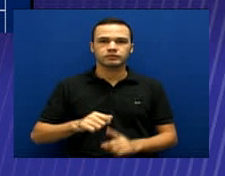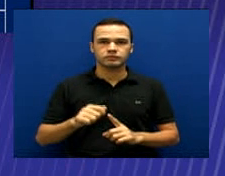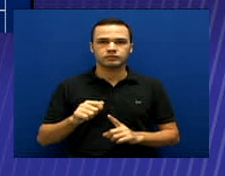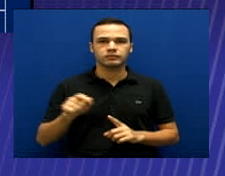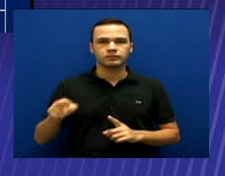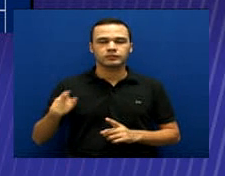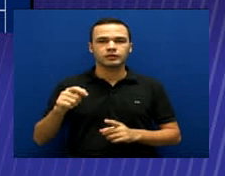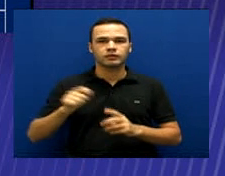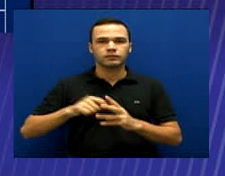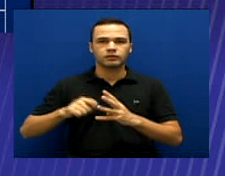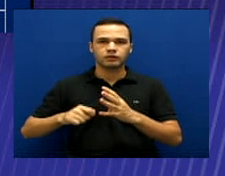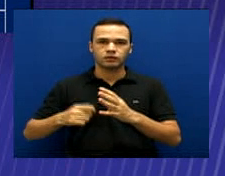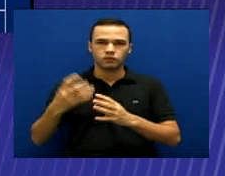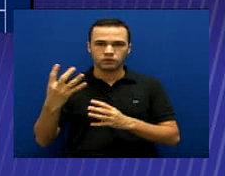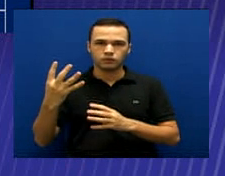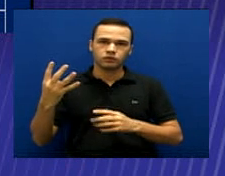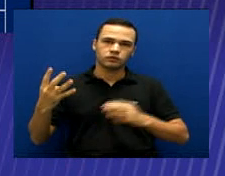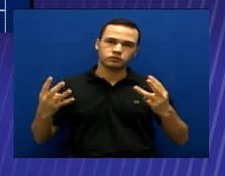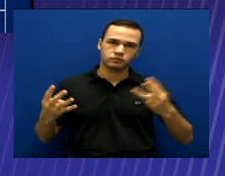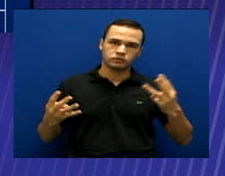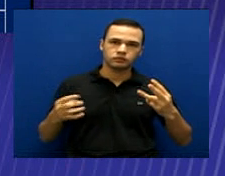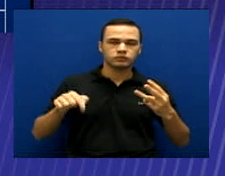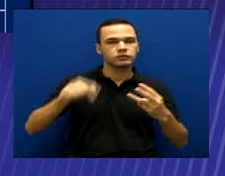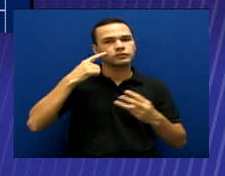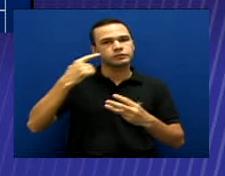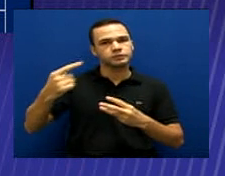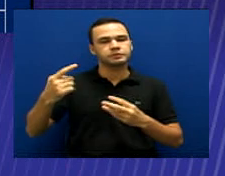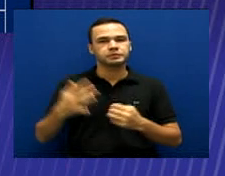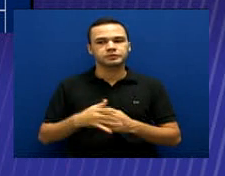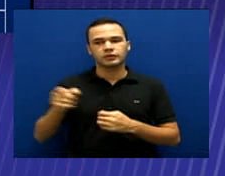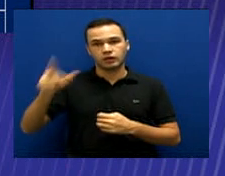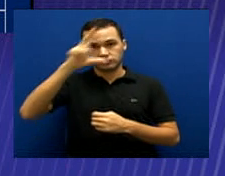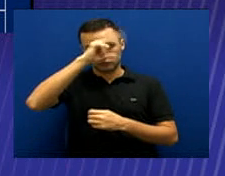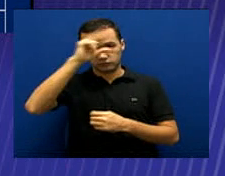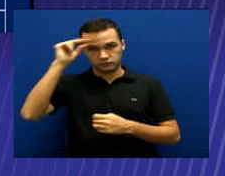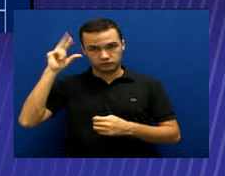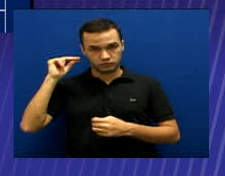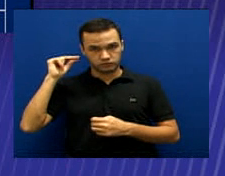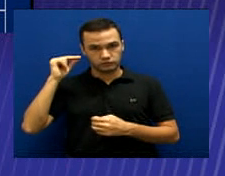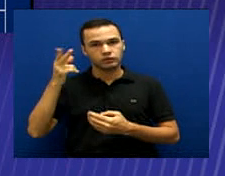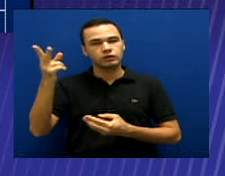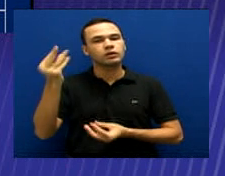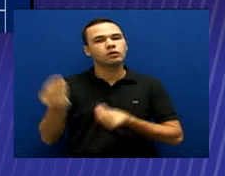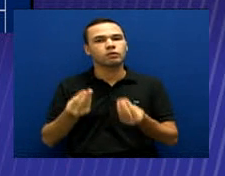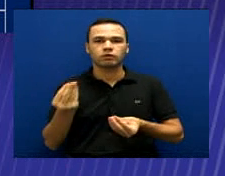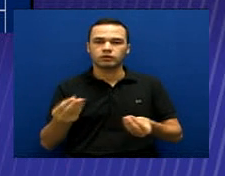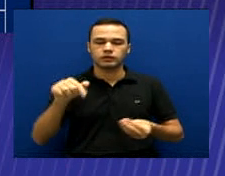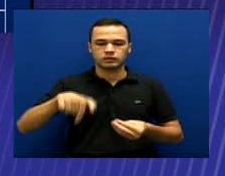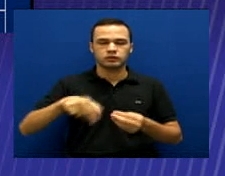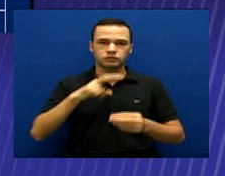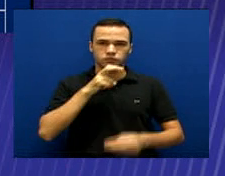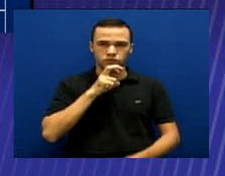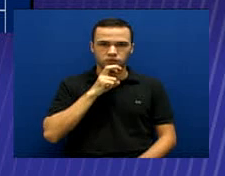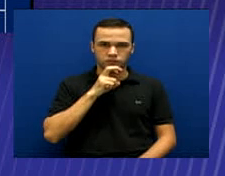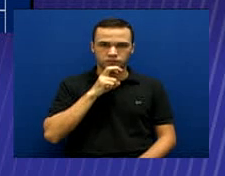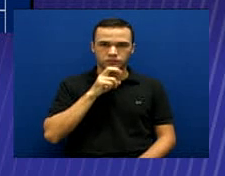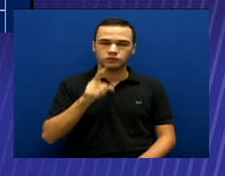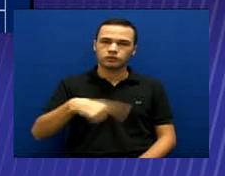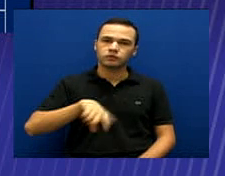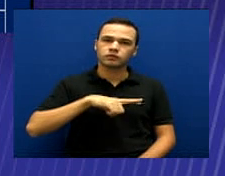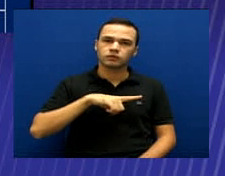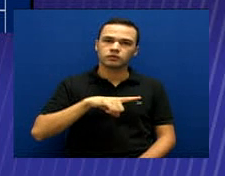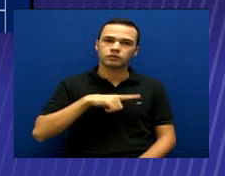sequestro 2016 resultados primários resultado primário prefeitura municipal de sorocaba podem